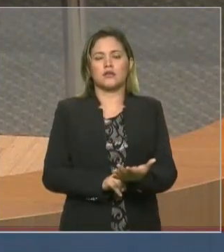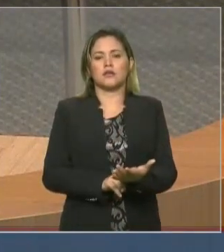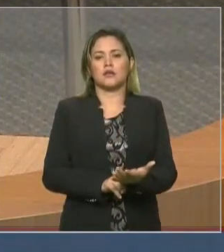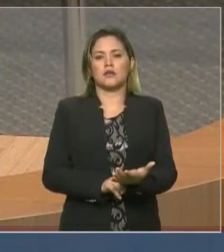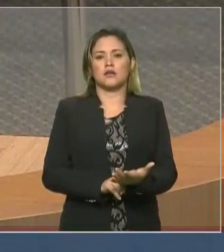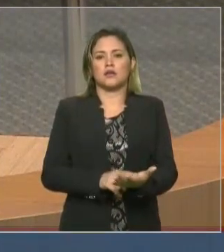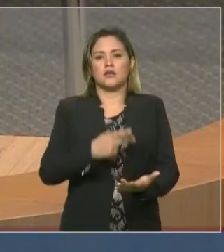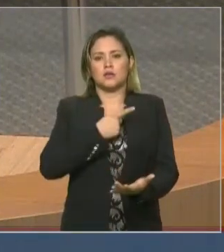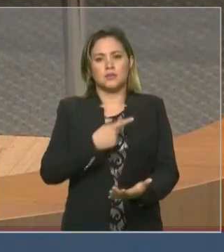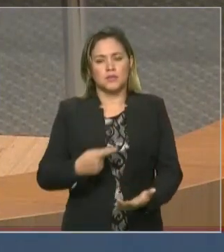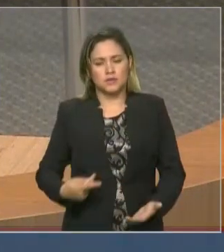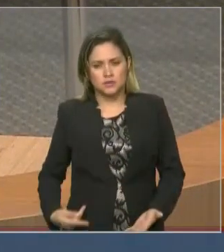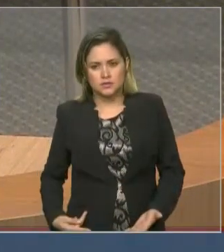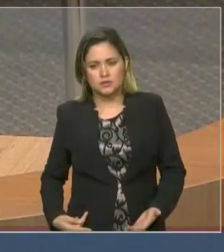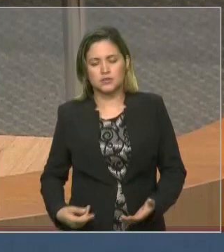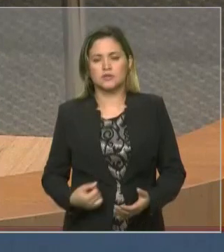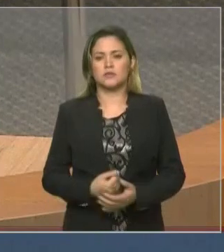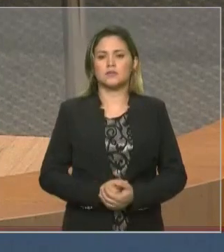eu estou descobrindo